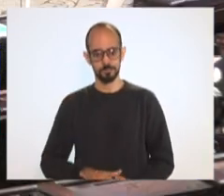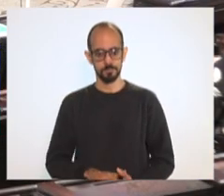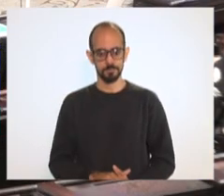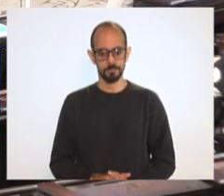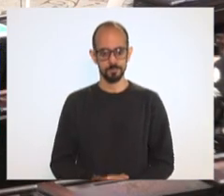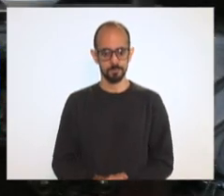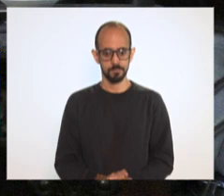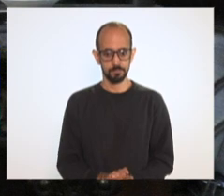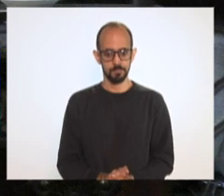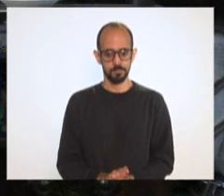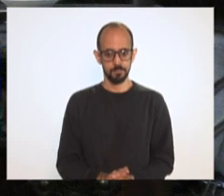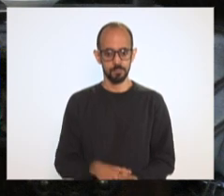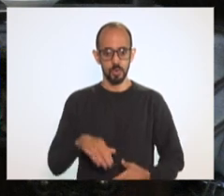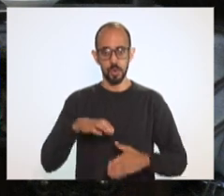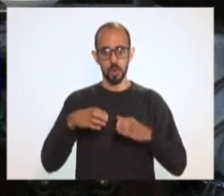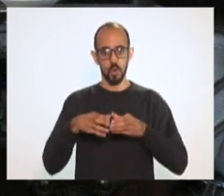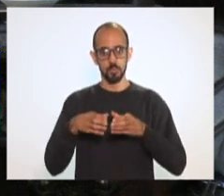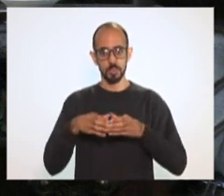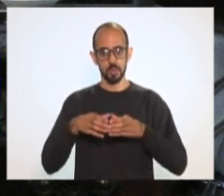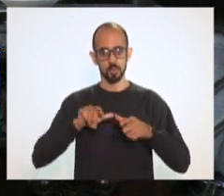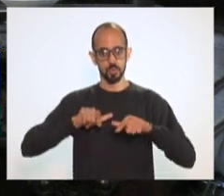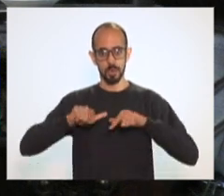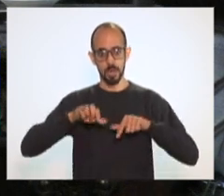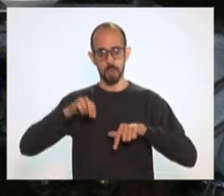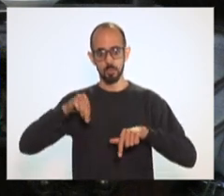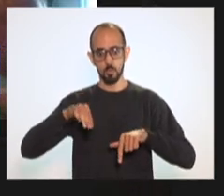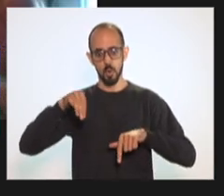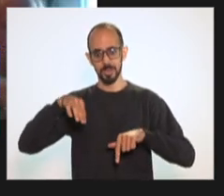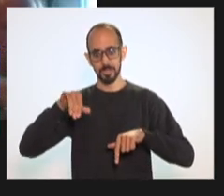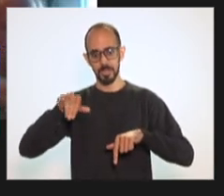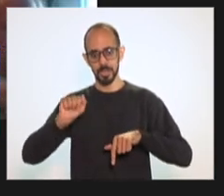Pela Comissão de Trabalho, deputada Mônica Francisco.